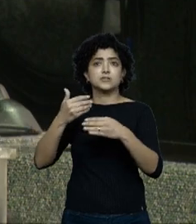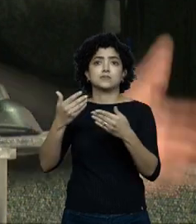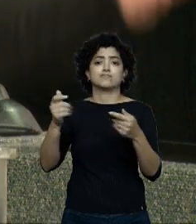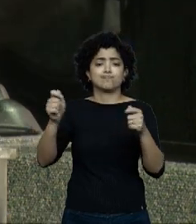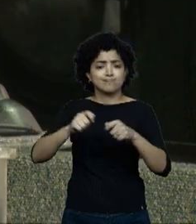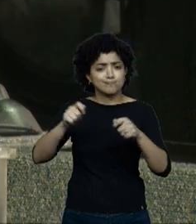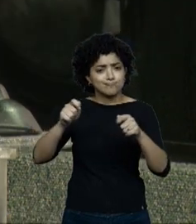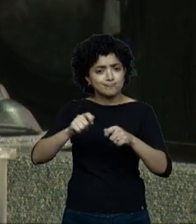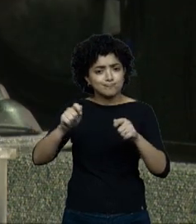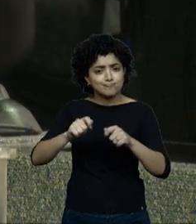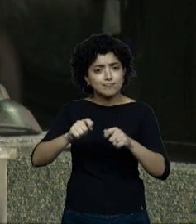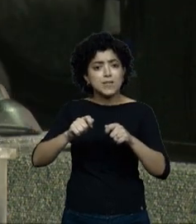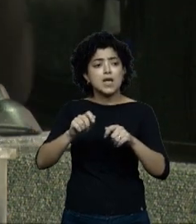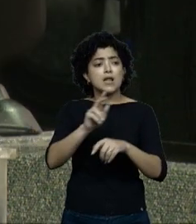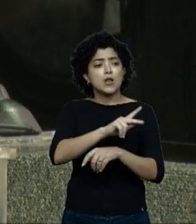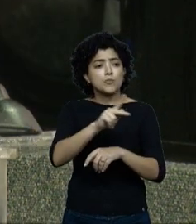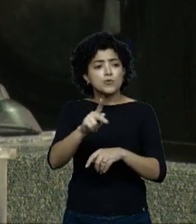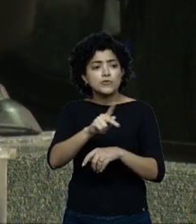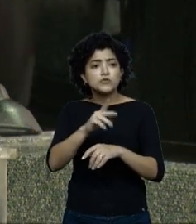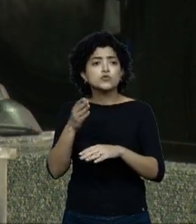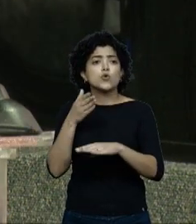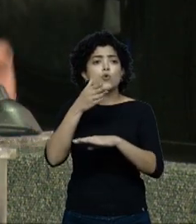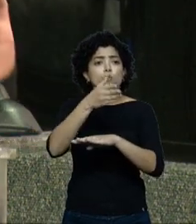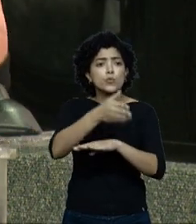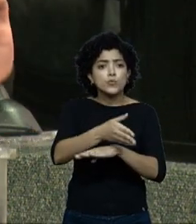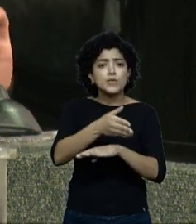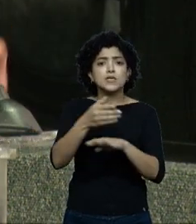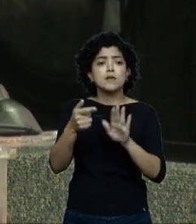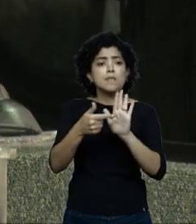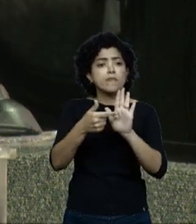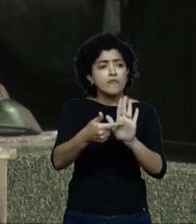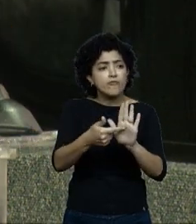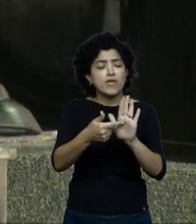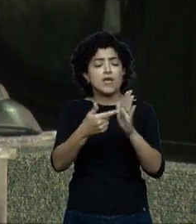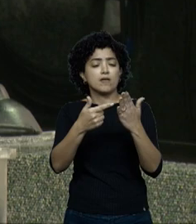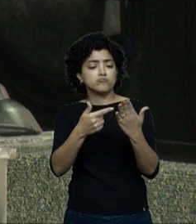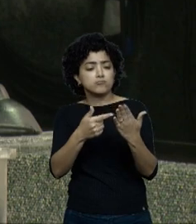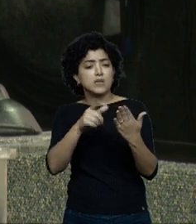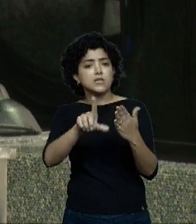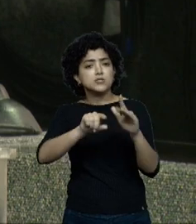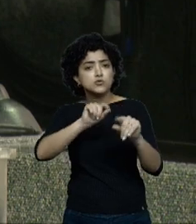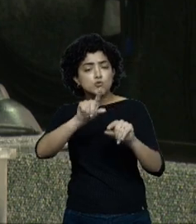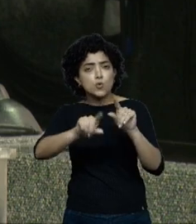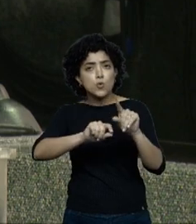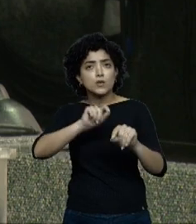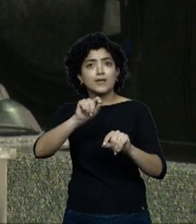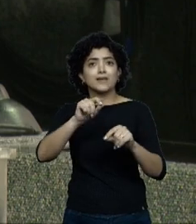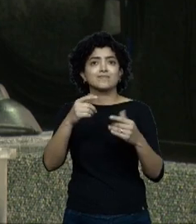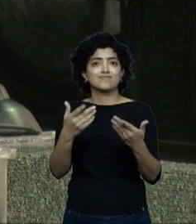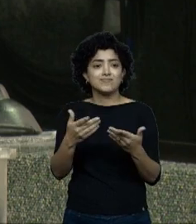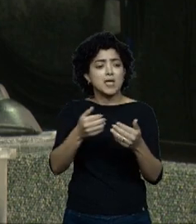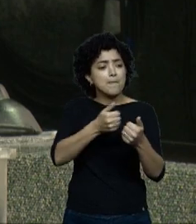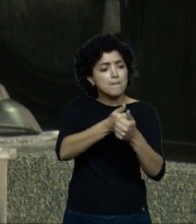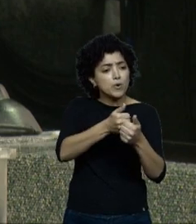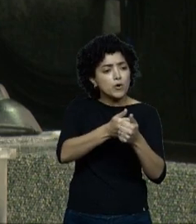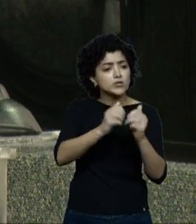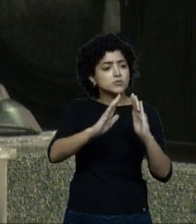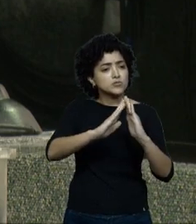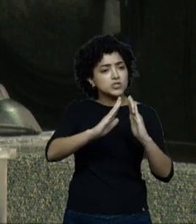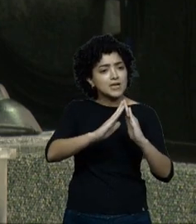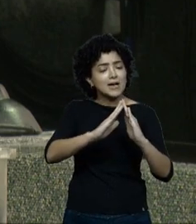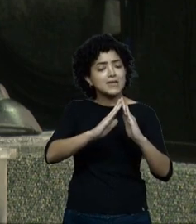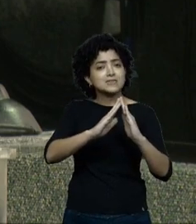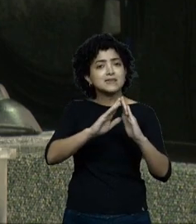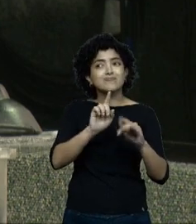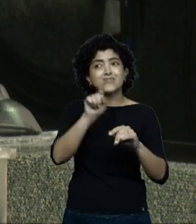para que o professor possa estar lá dizer olha as vagas são essas o pai eu quero essa porque essa próxima da minha casa porque se eu